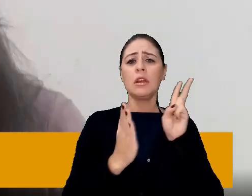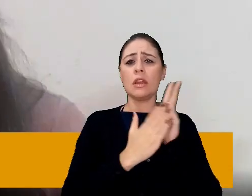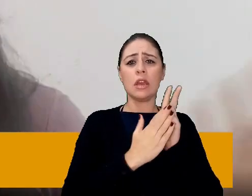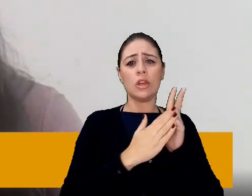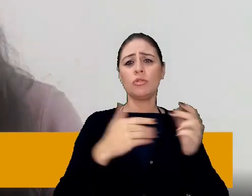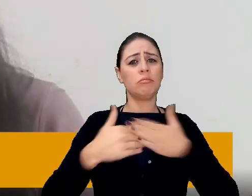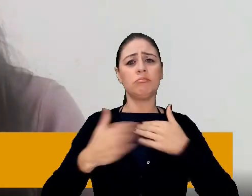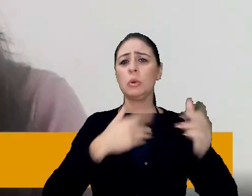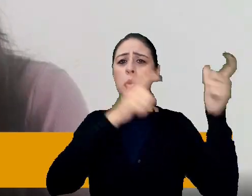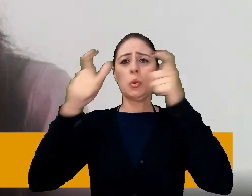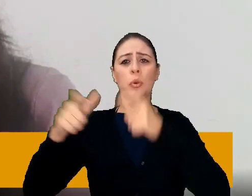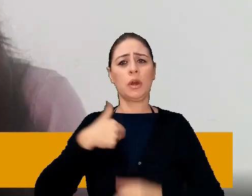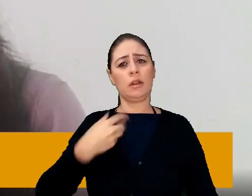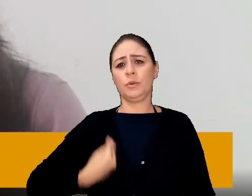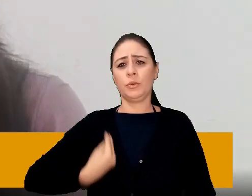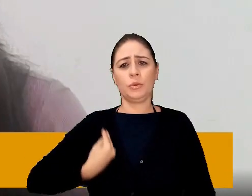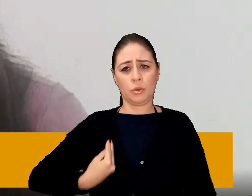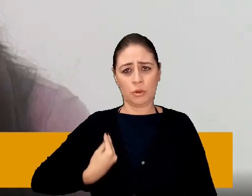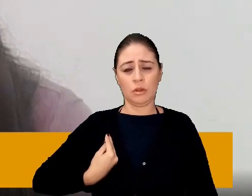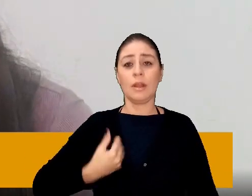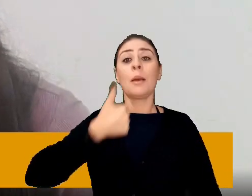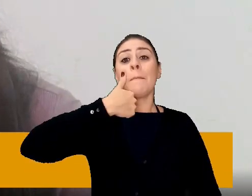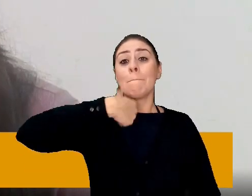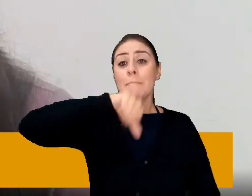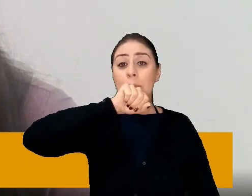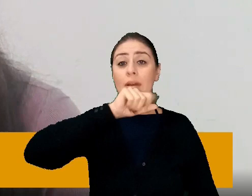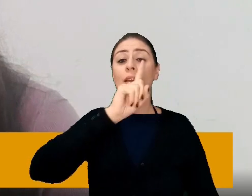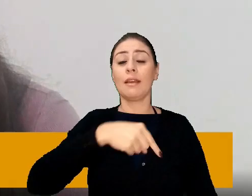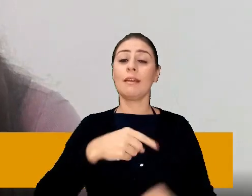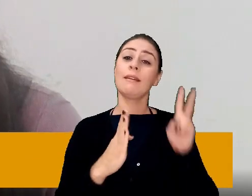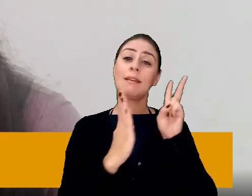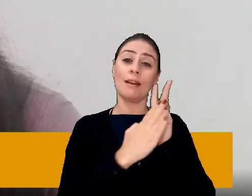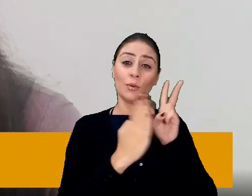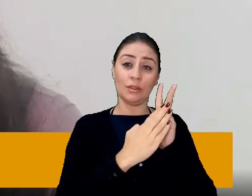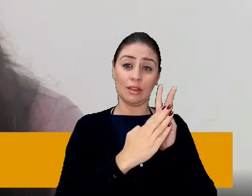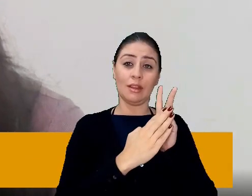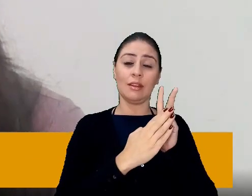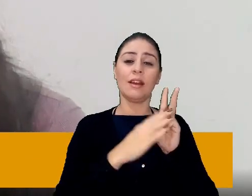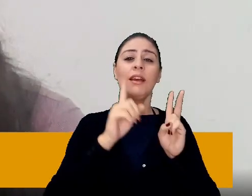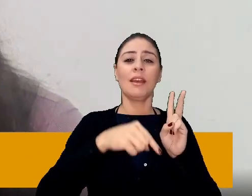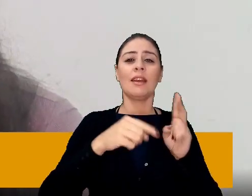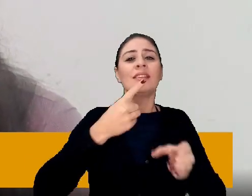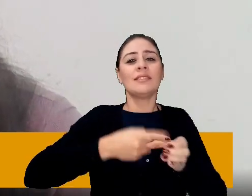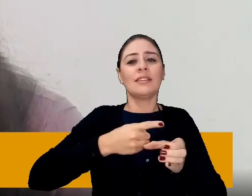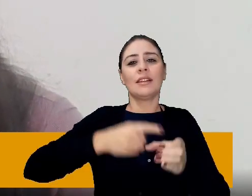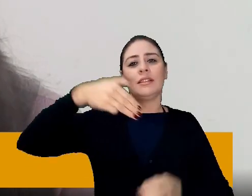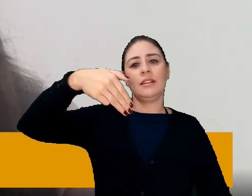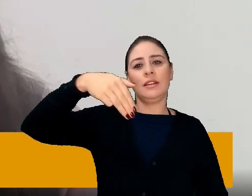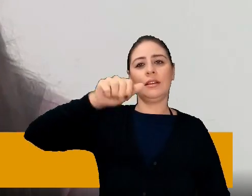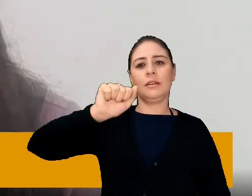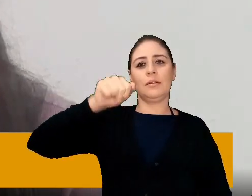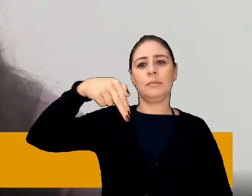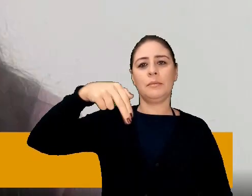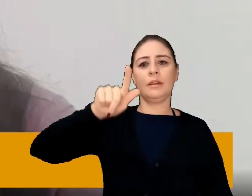sou indígena em qualquer lugar. A minha mãe veio de uma aldeia que é do sudoeste do Paraná, que é Mangueirinha. É a segunda maior aldeia do Paraná, a primeira